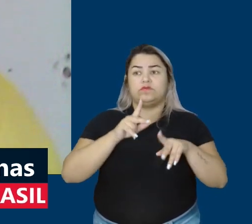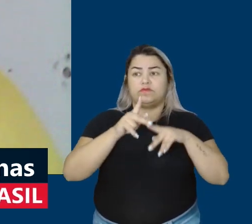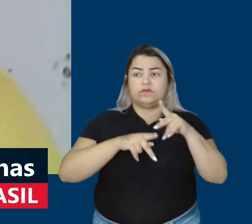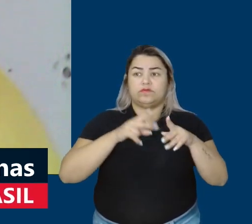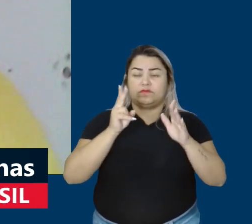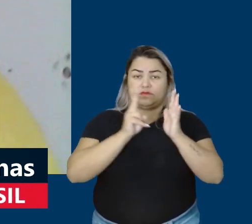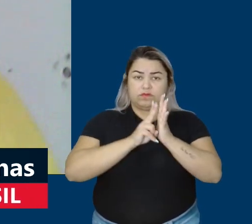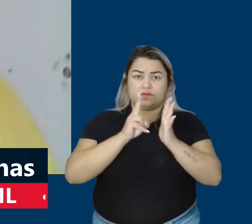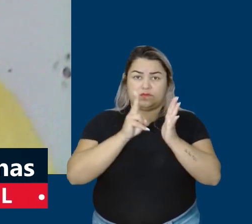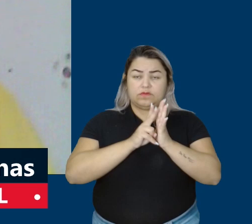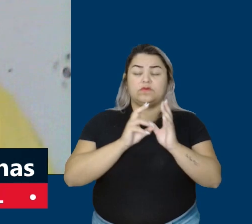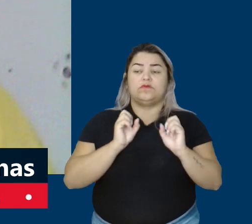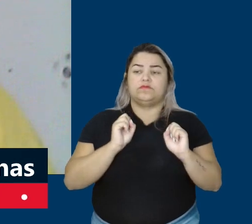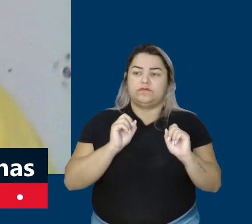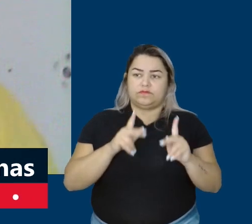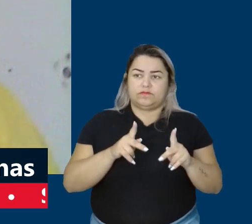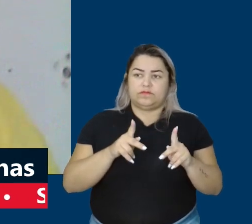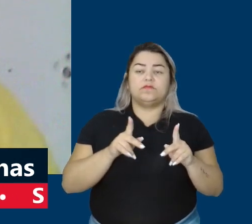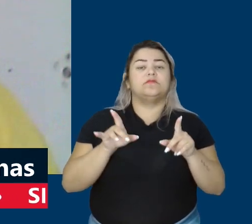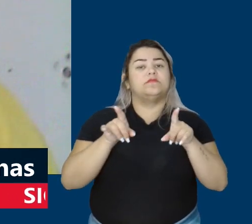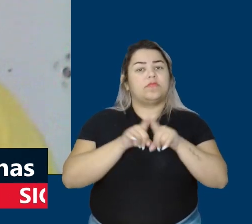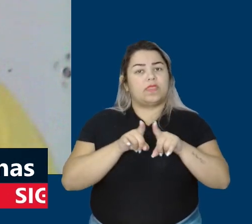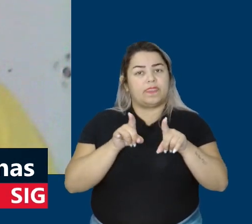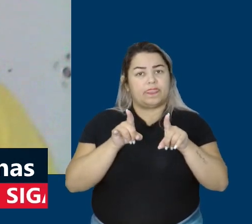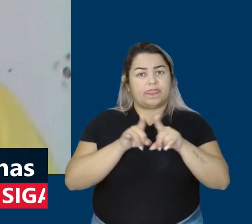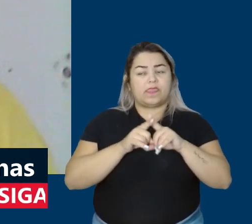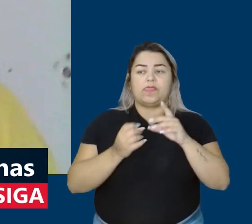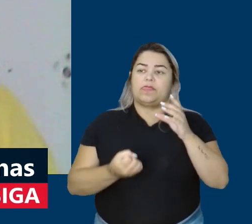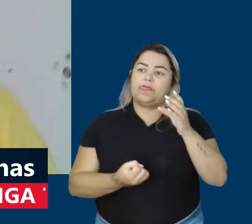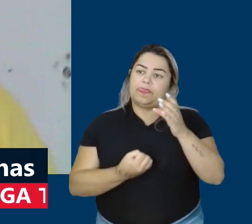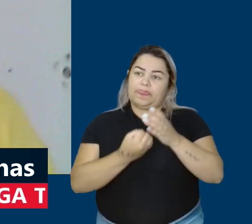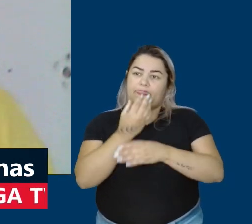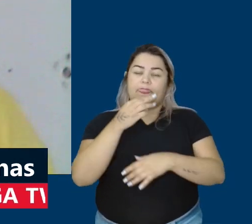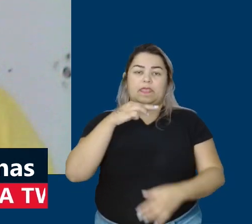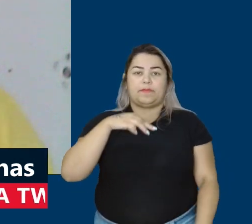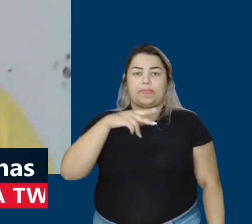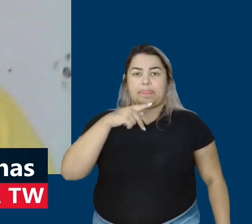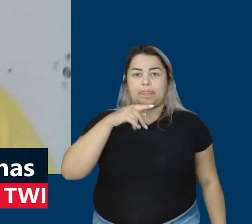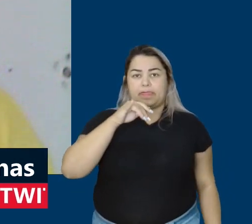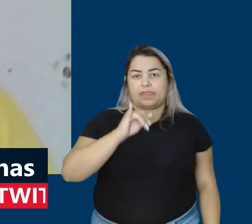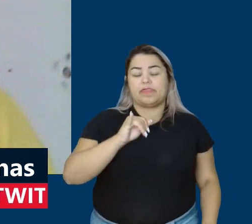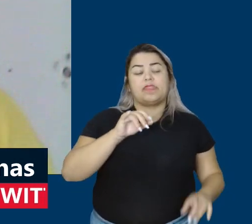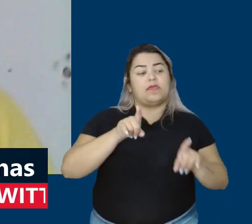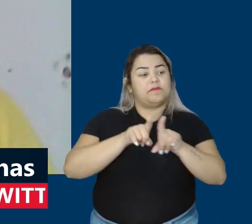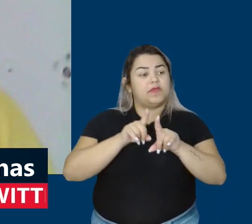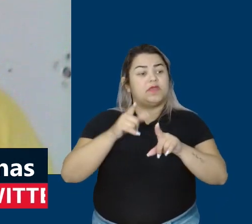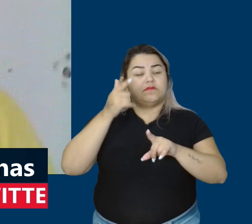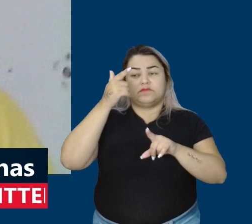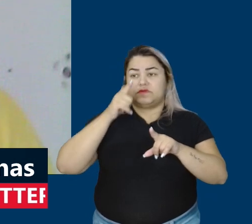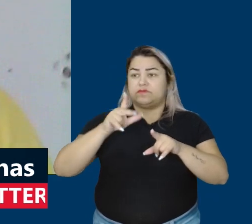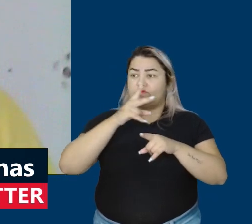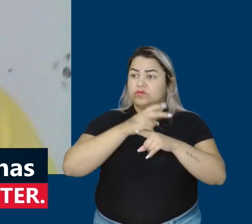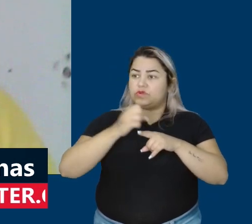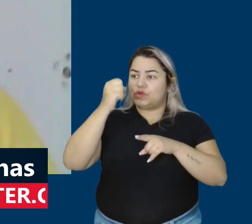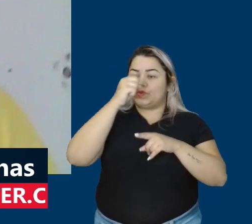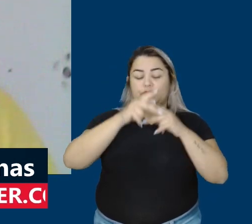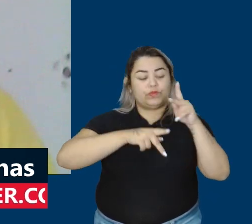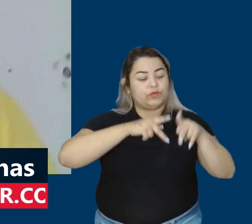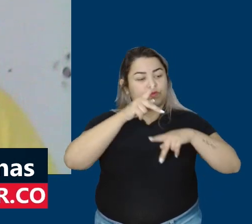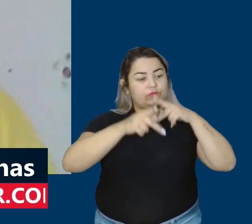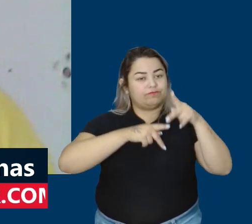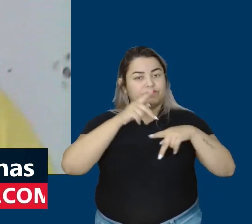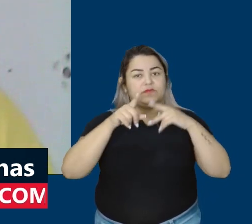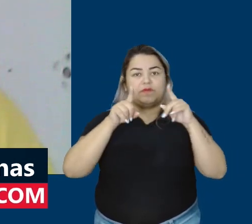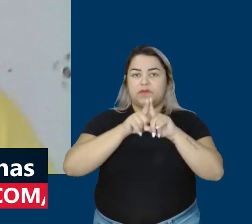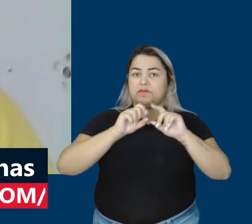muito. Bom, efetivamente, né, a criação do MPI é uma grande conquista do nosso povo, mas é uma